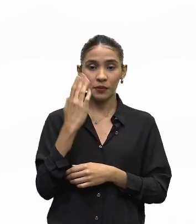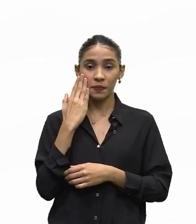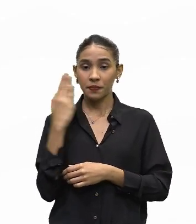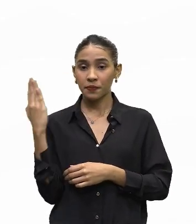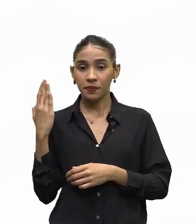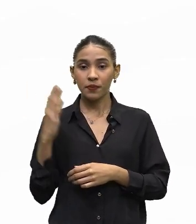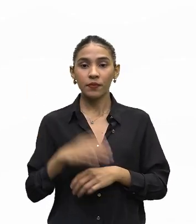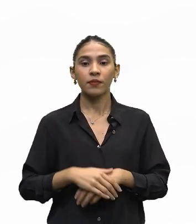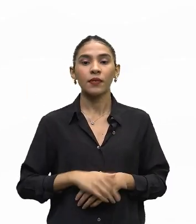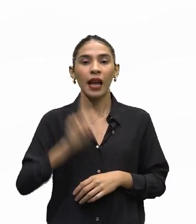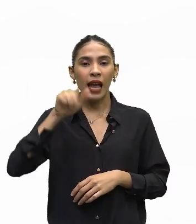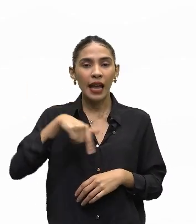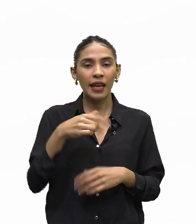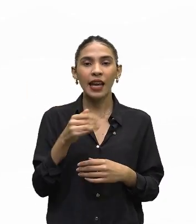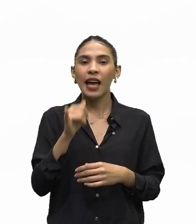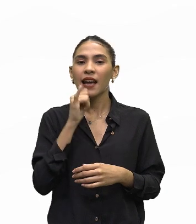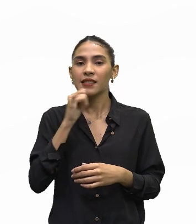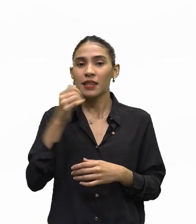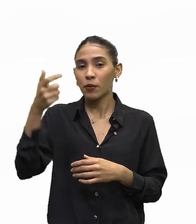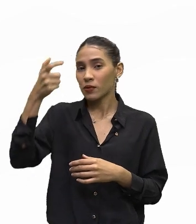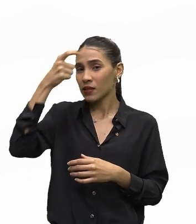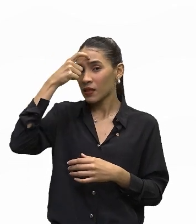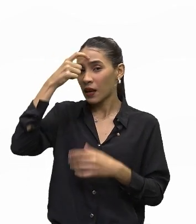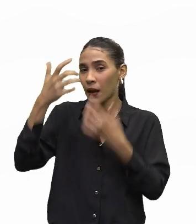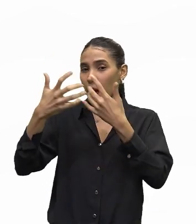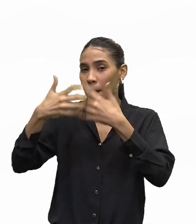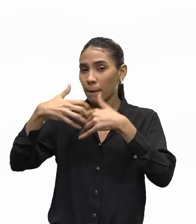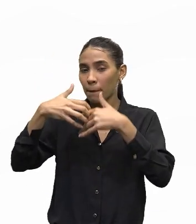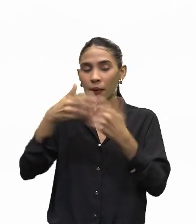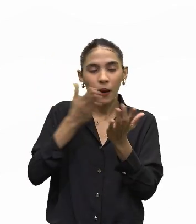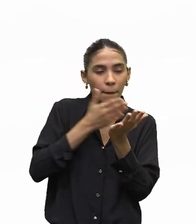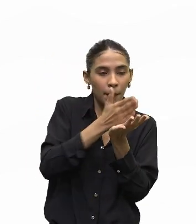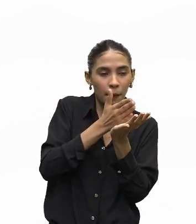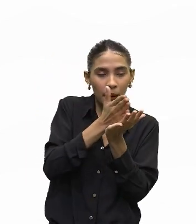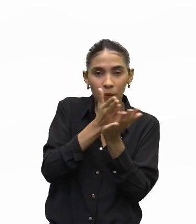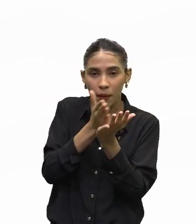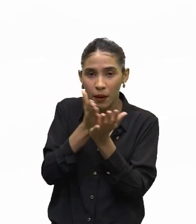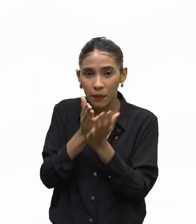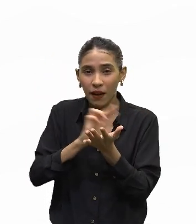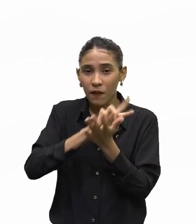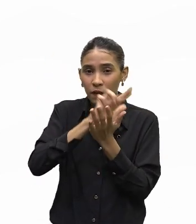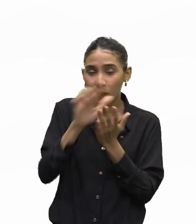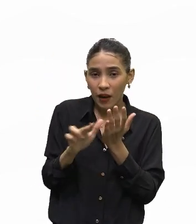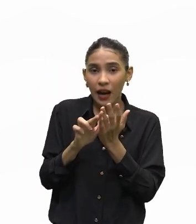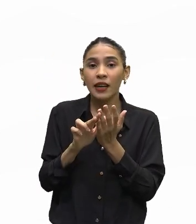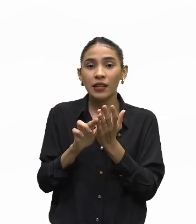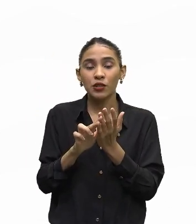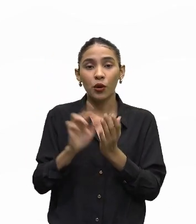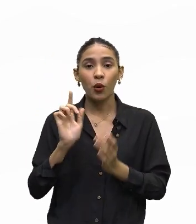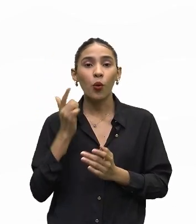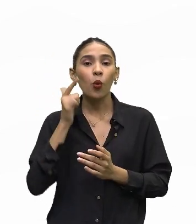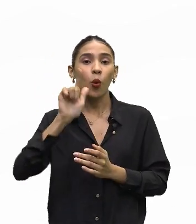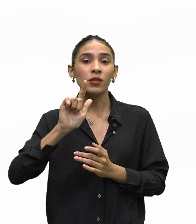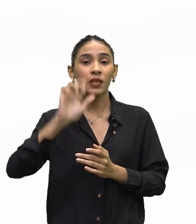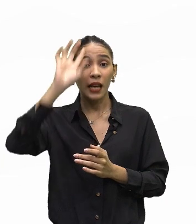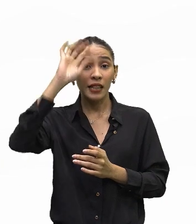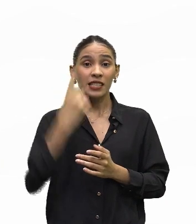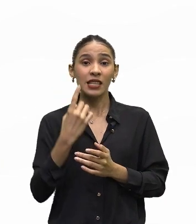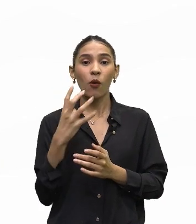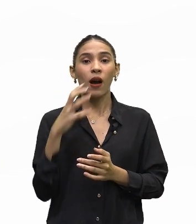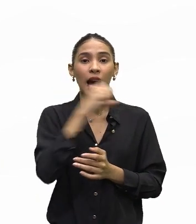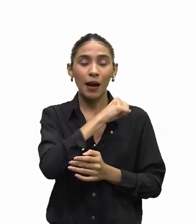são atalhos que o cérebro cria para tomar decisões de forma rápida. Vamos ver aqui alguns tipos de